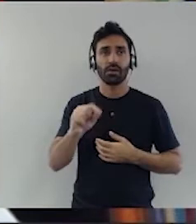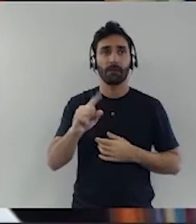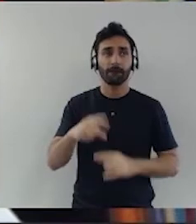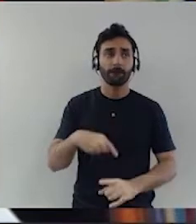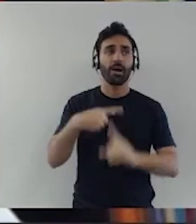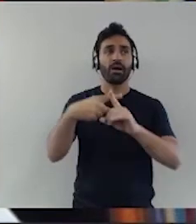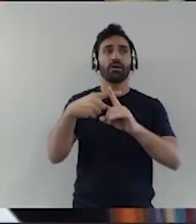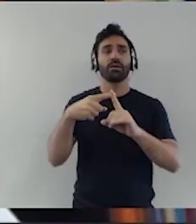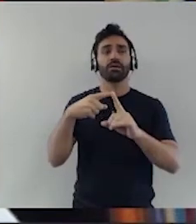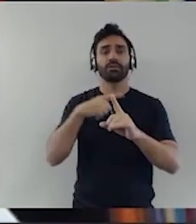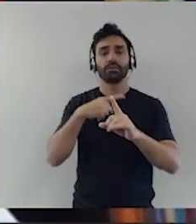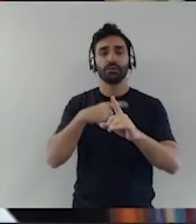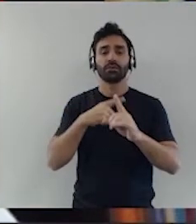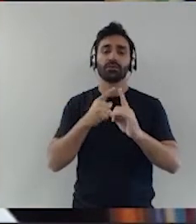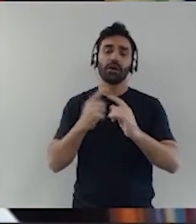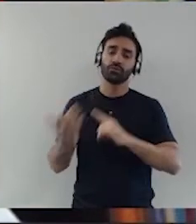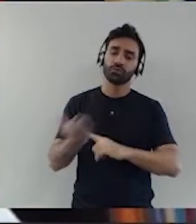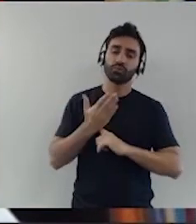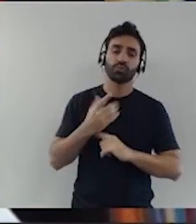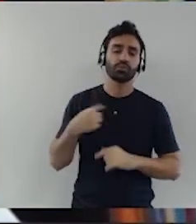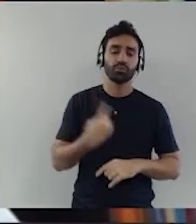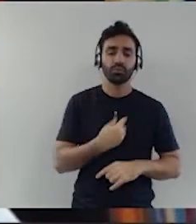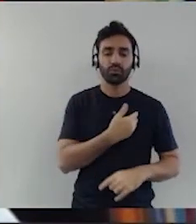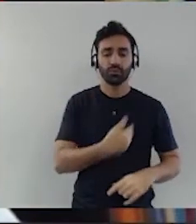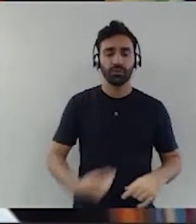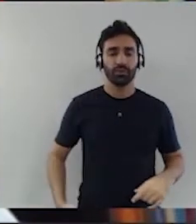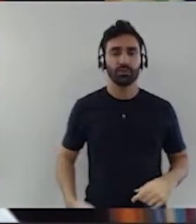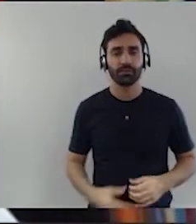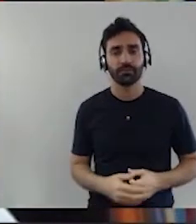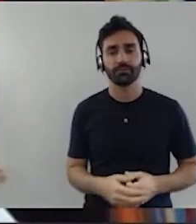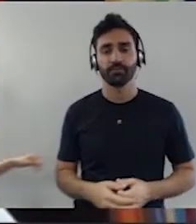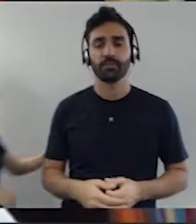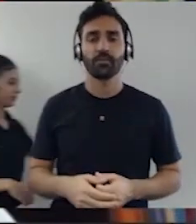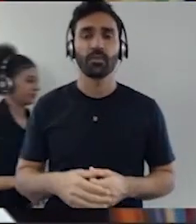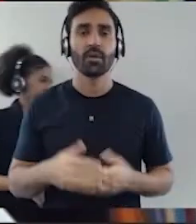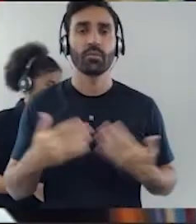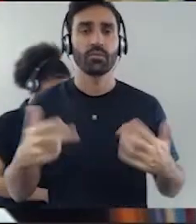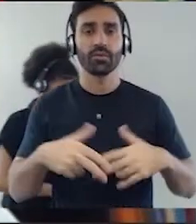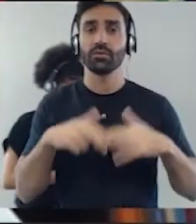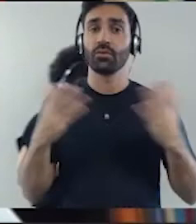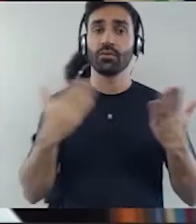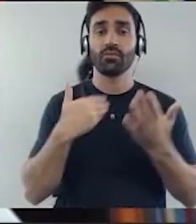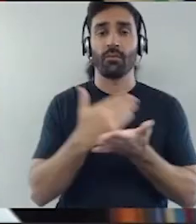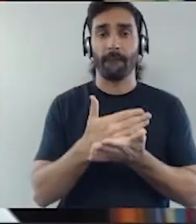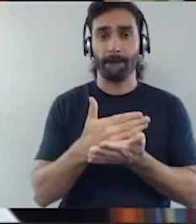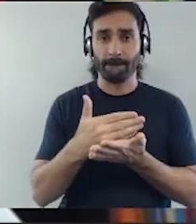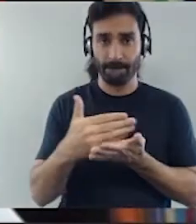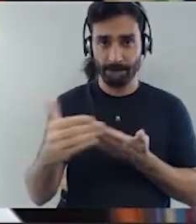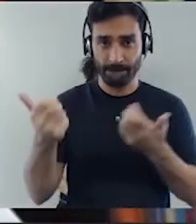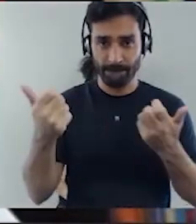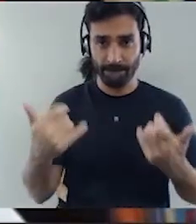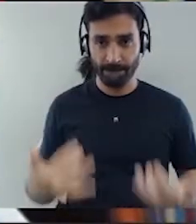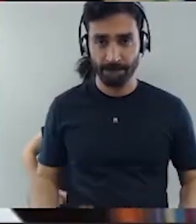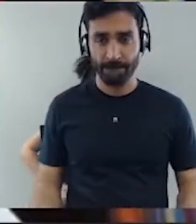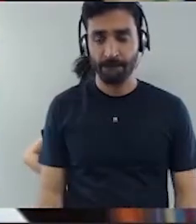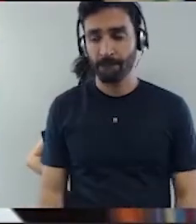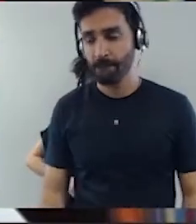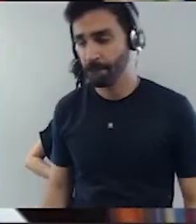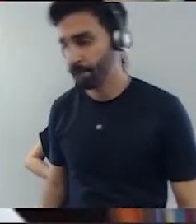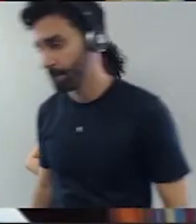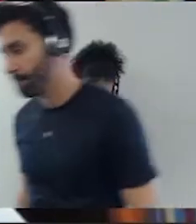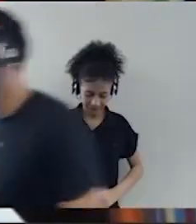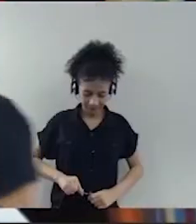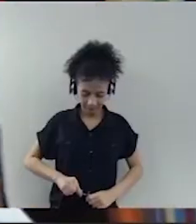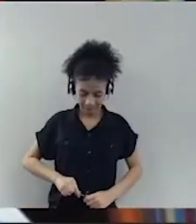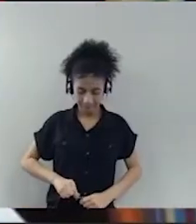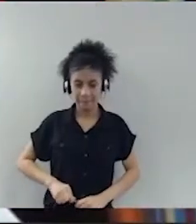instrumento disponível à administração pública. Então, nessa introdução inicial, eu reconheço o contrato e o processo de contratação